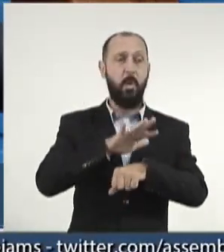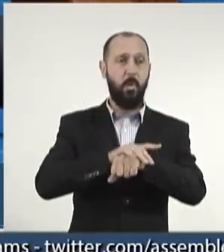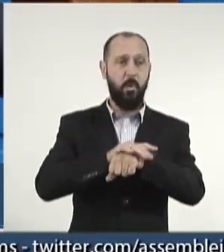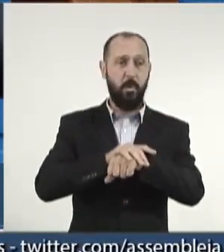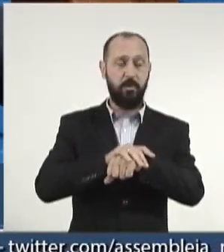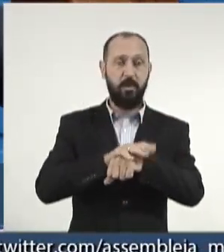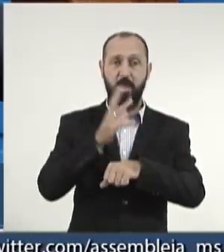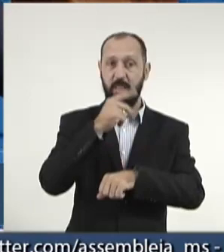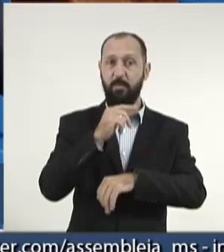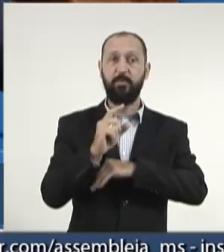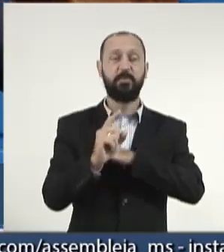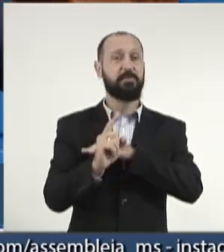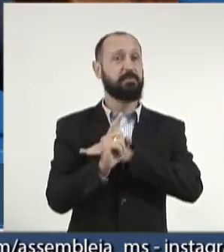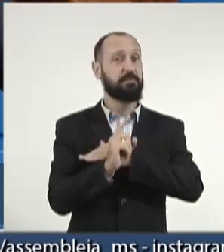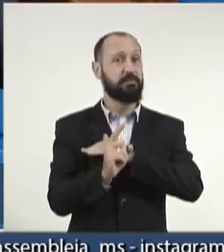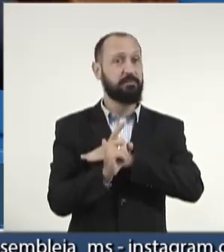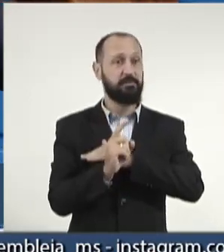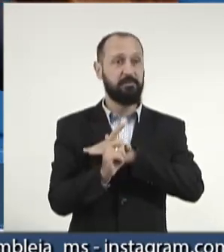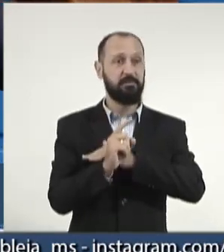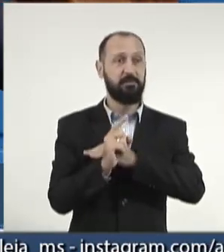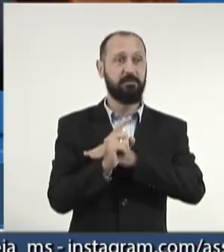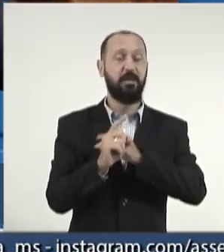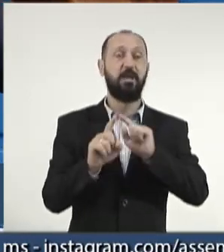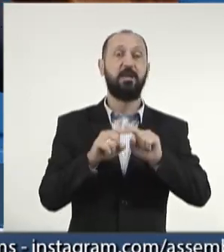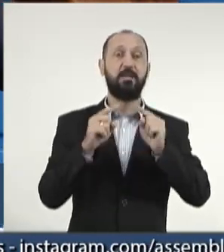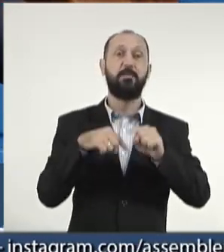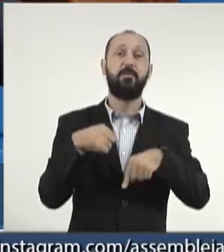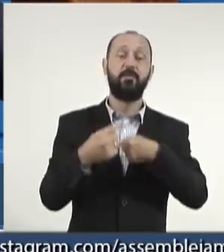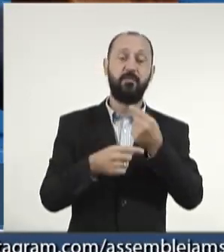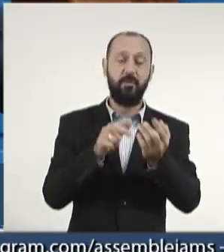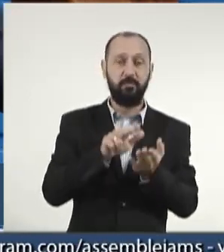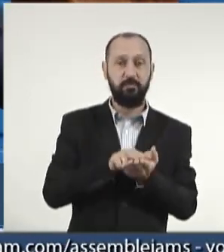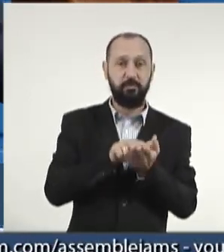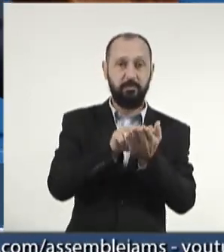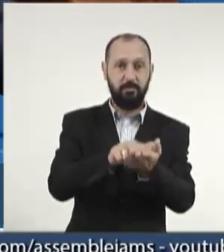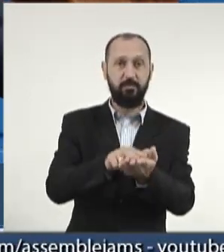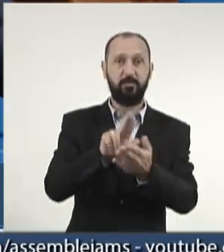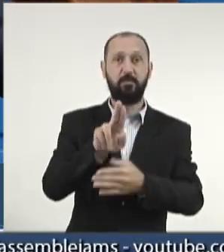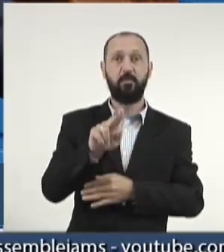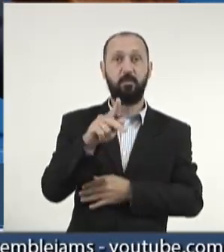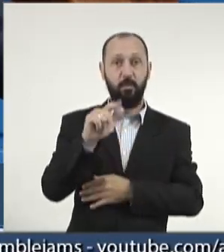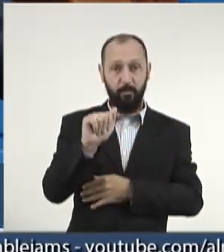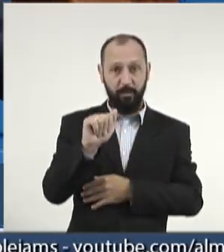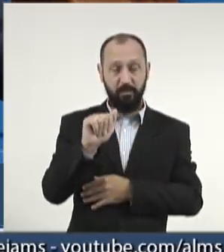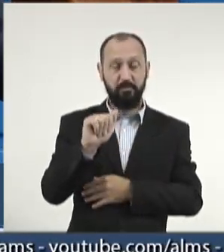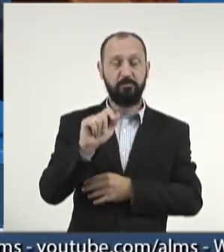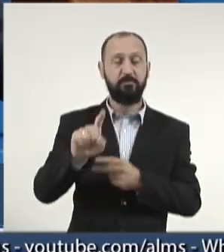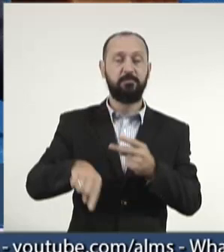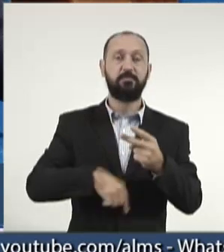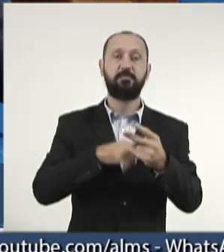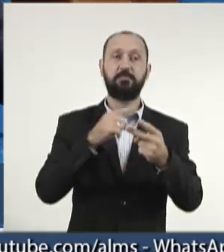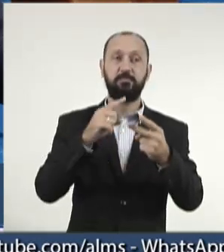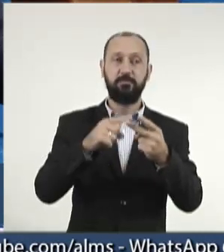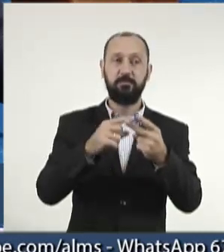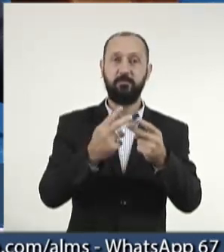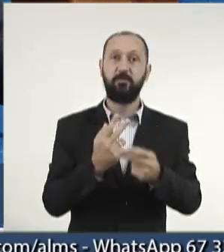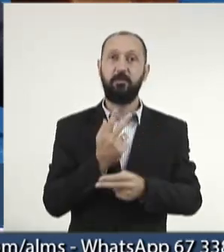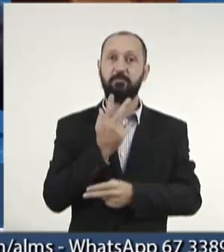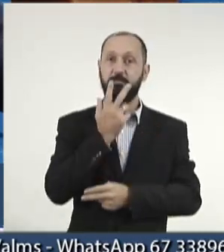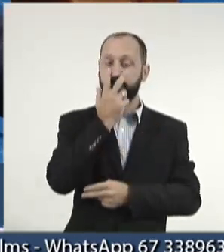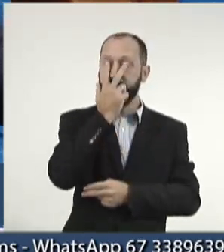para ser atendido, mas depois foi levado para a UPA, em seguida foi